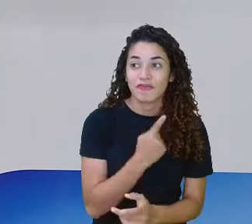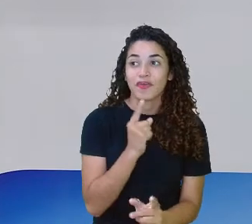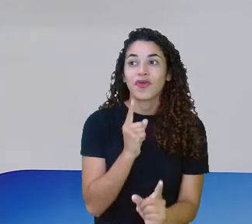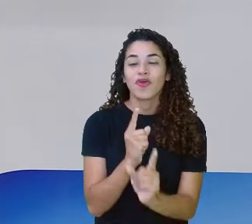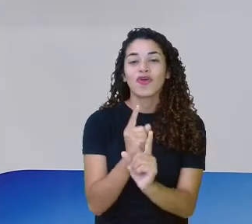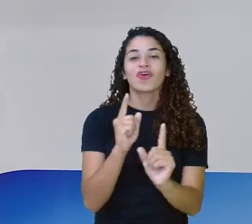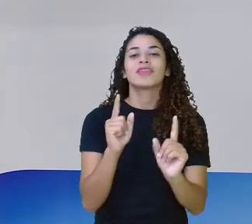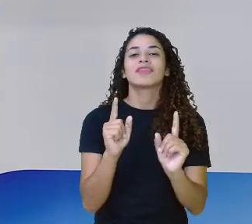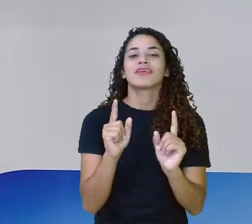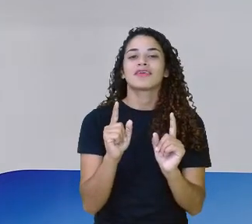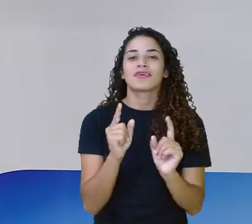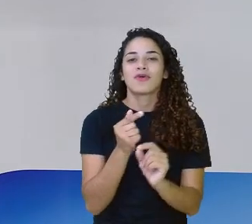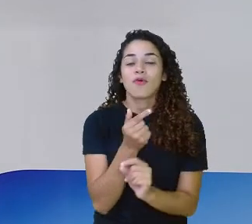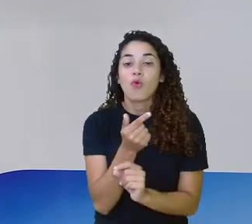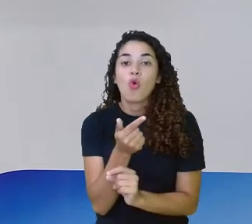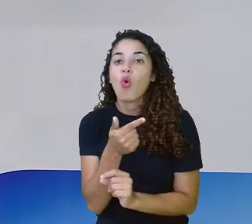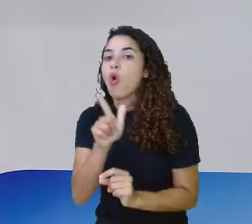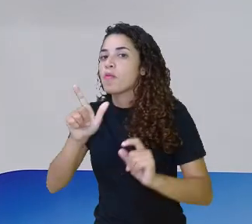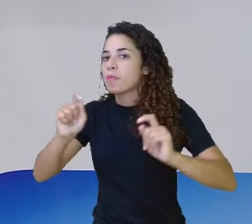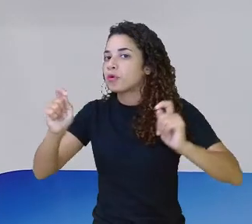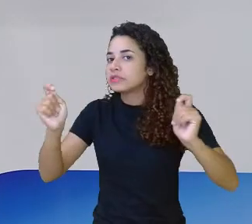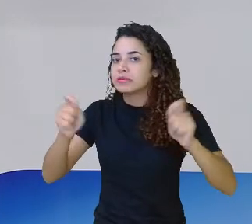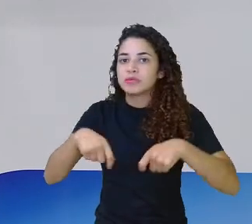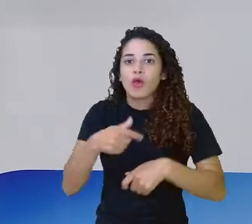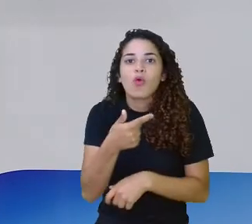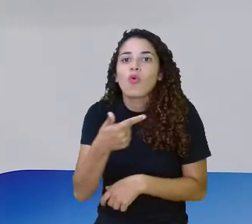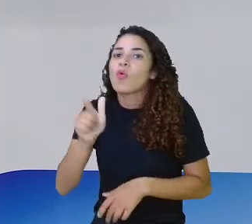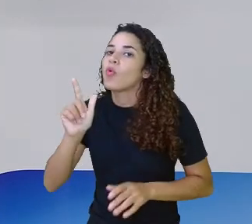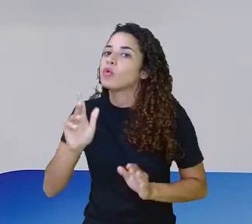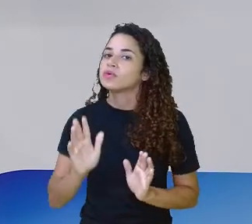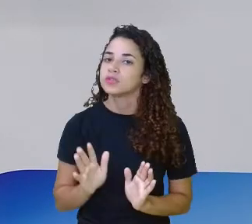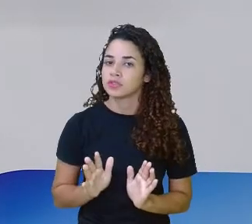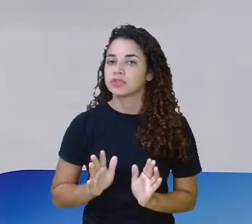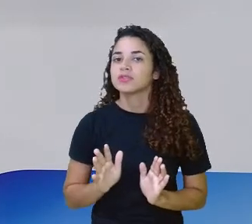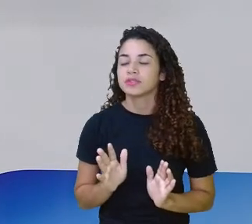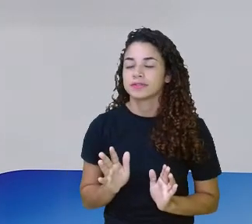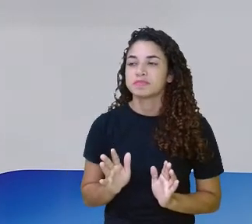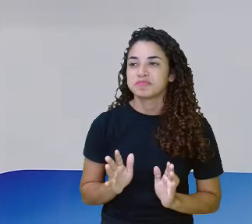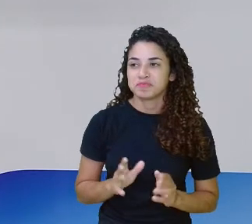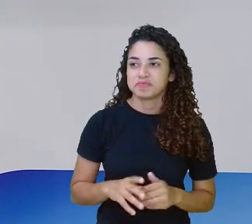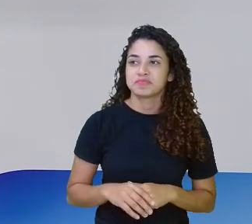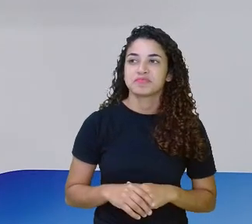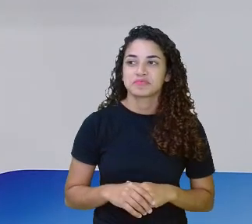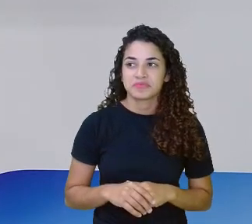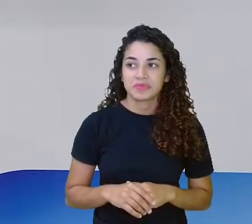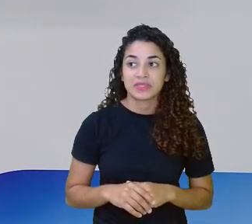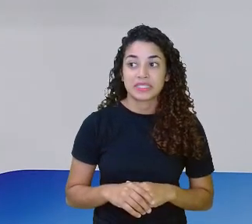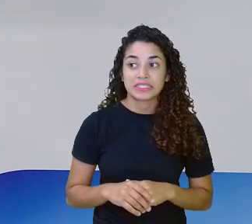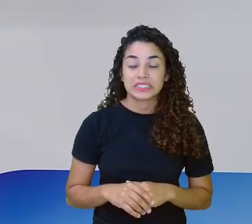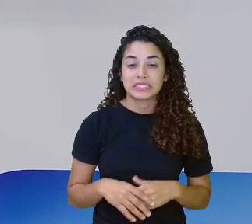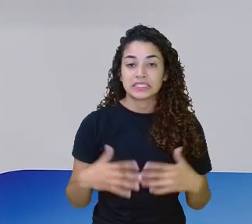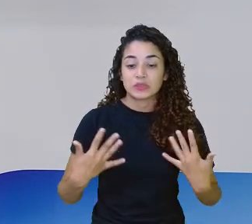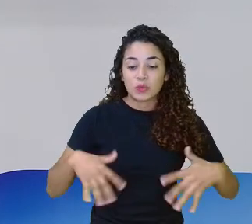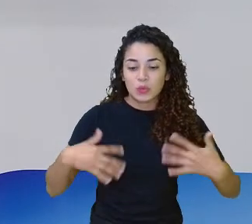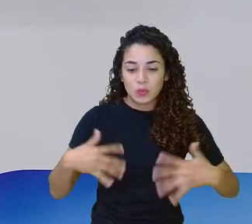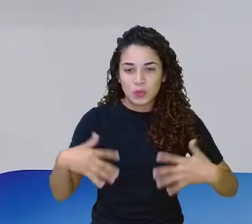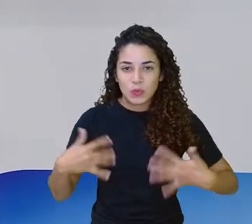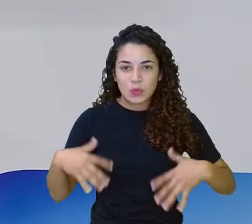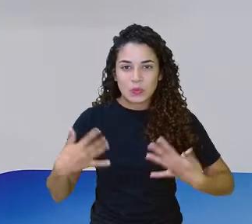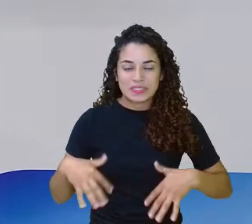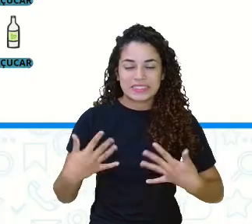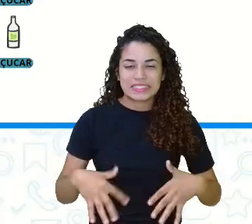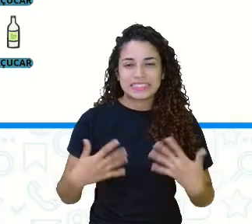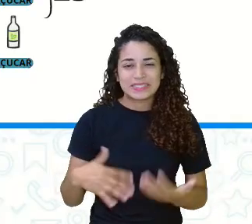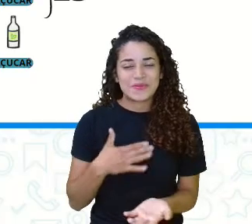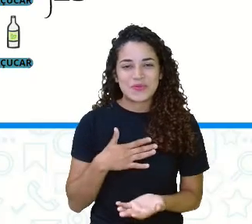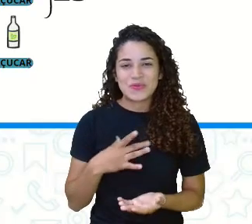encontrou outras possibilidades. Ó, oh, meu Deus do céu,